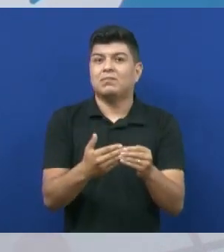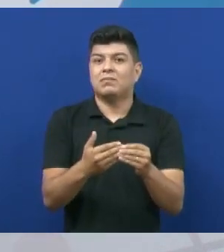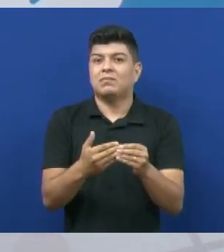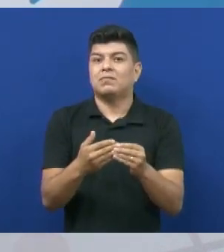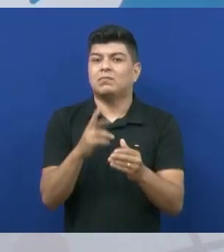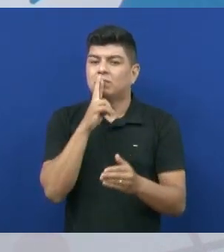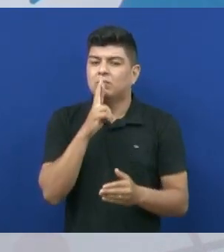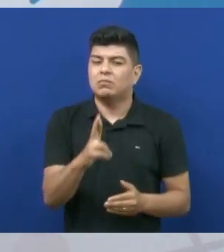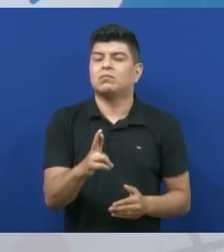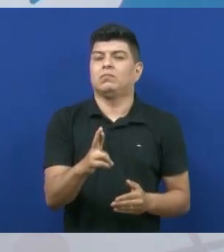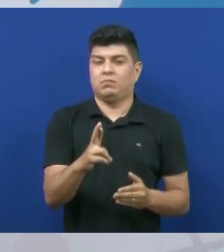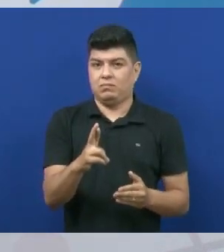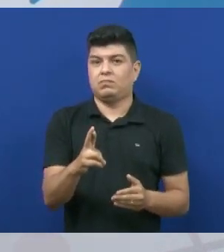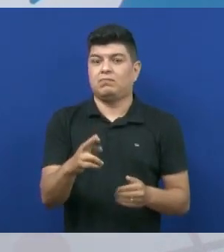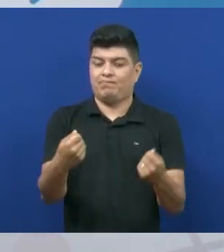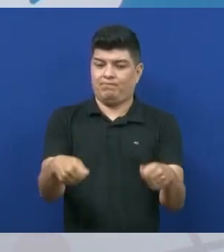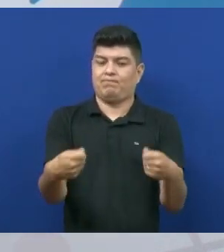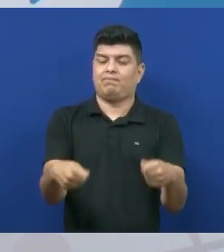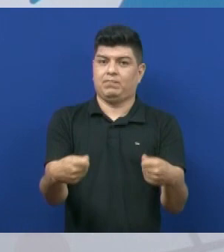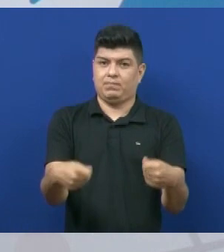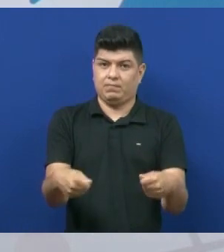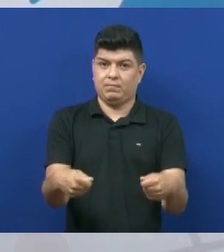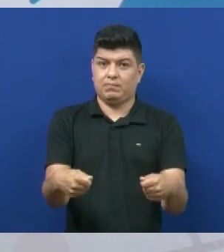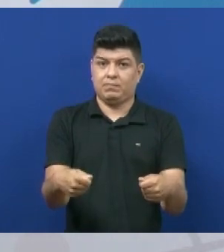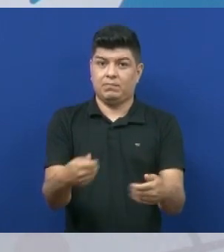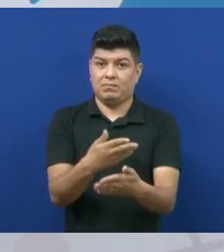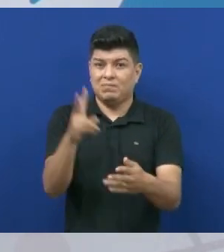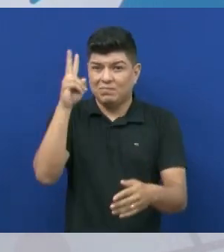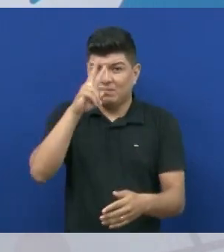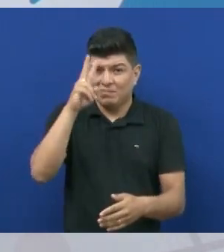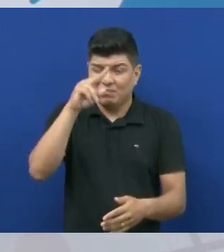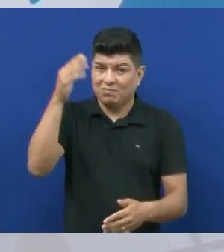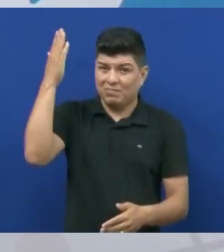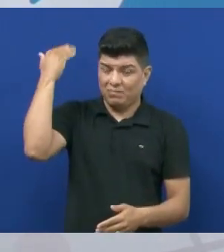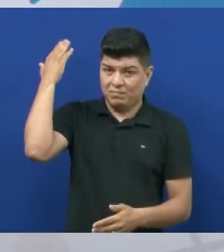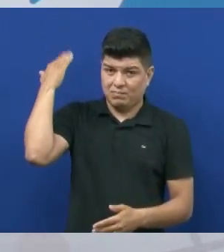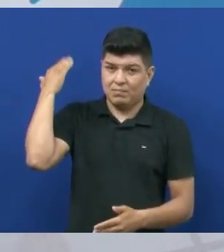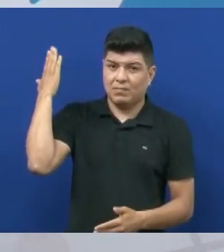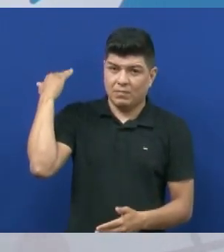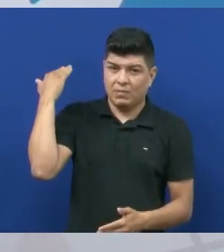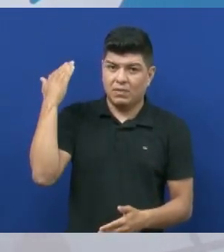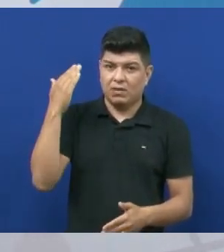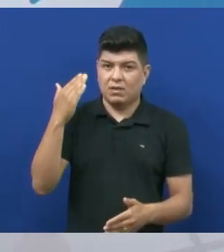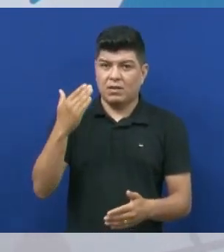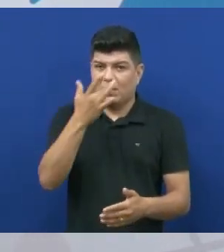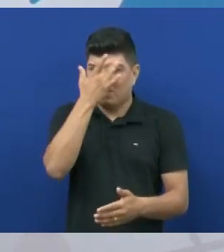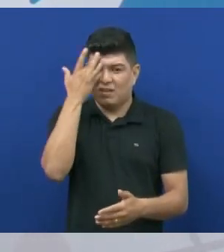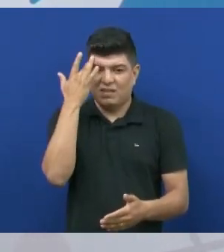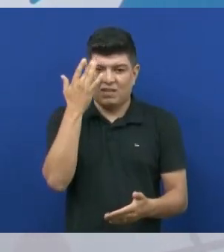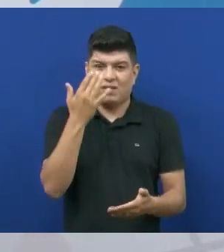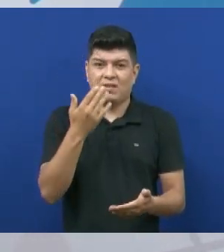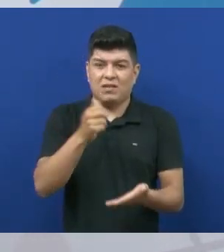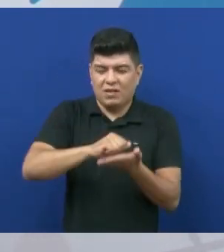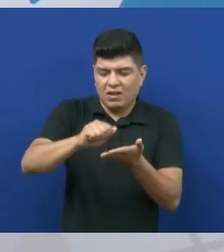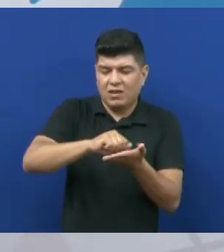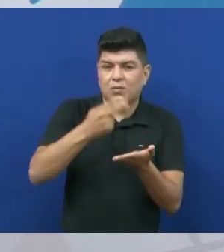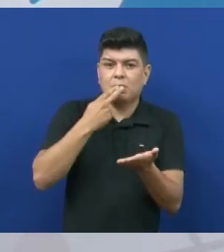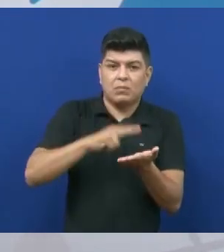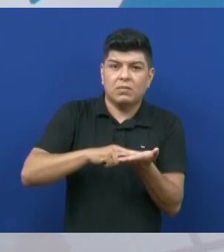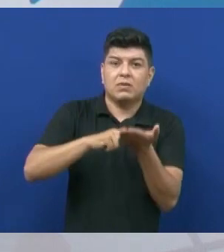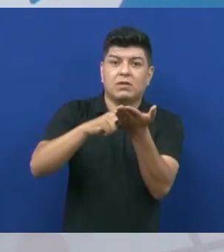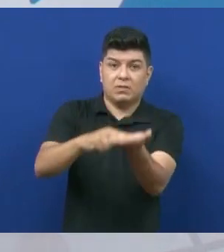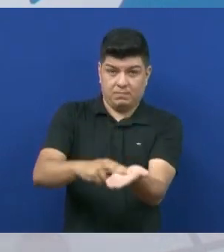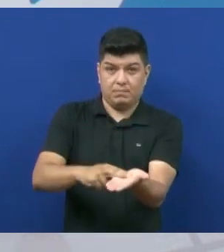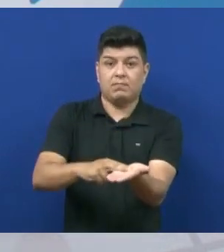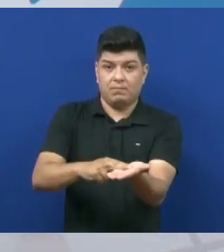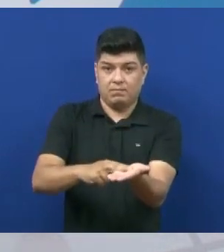como resposta a essa necessidade. Se você lembrar, algum tempinho atrás, muitas pessoas escreviam cartas, né? E